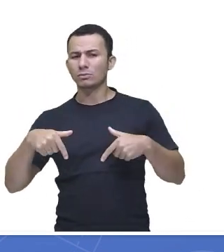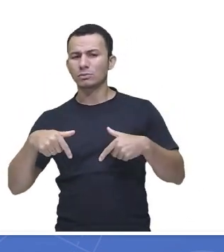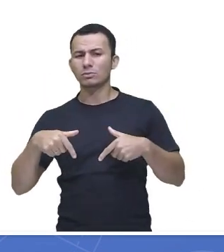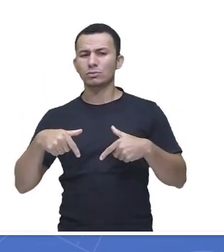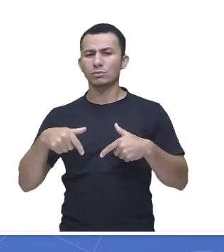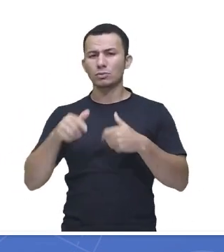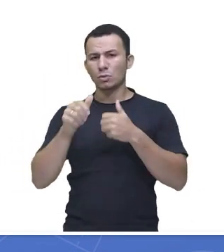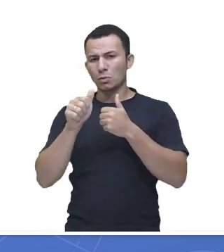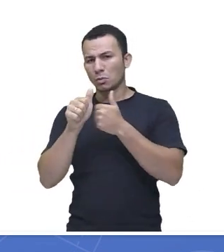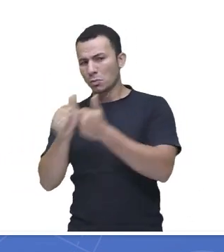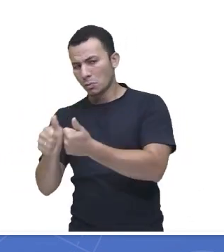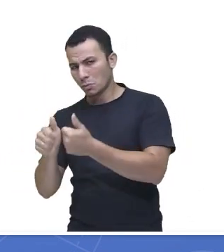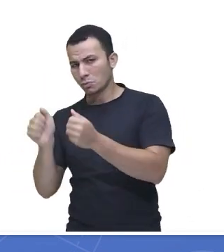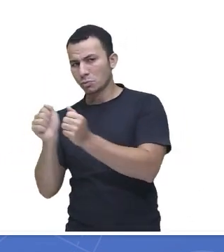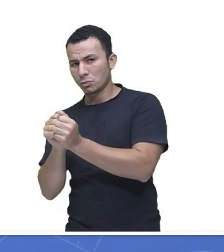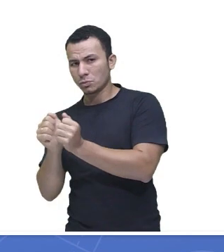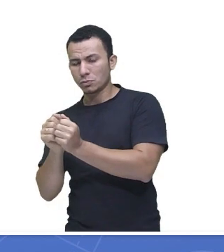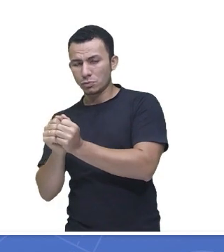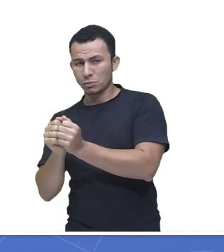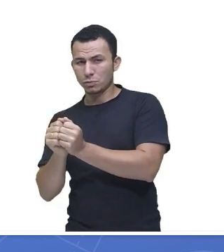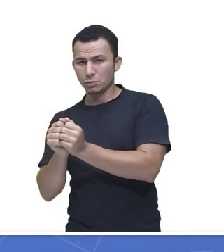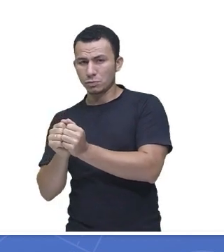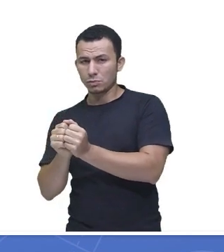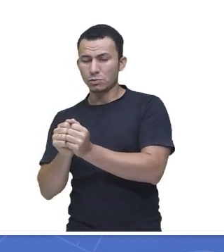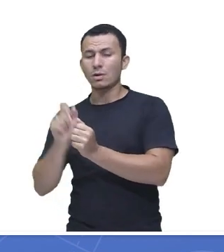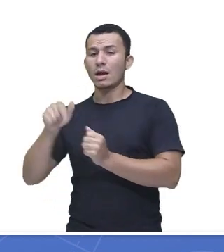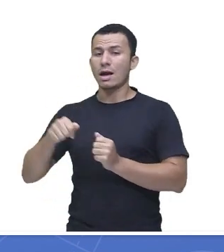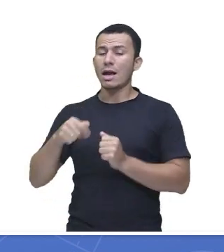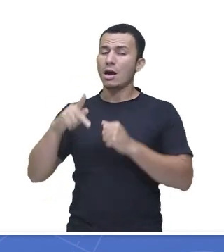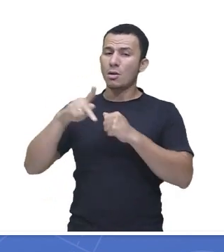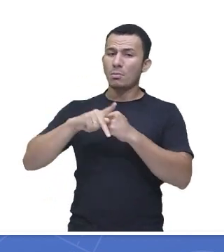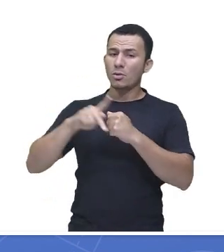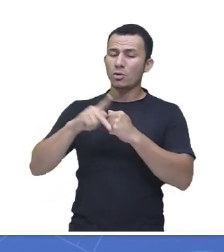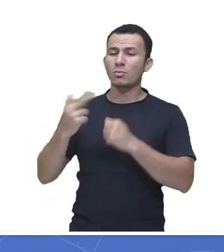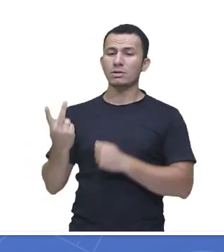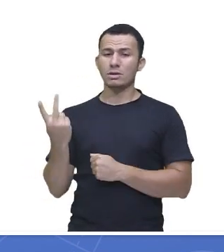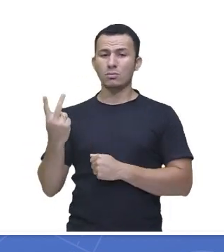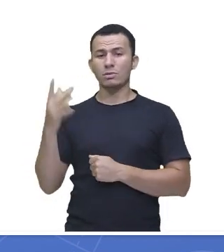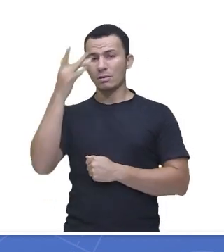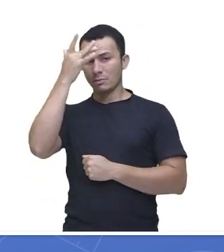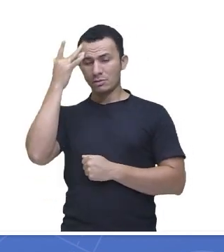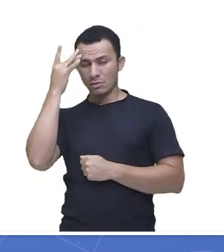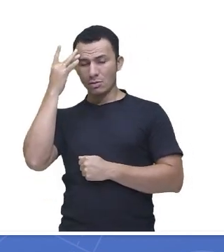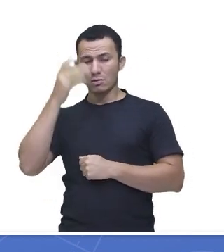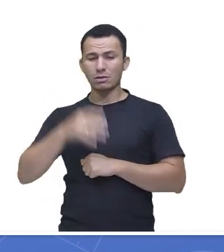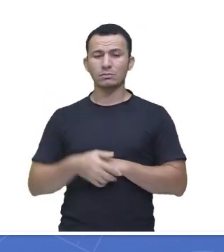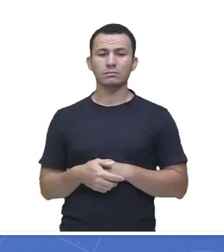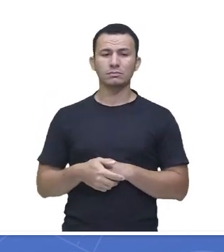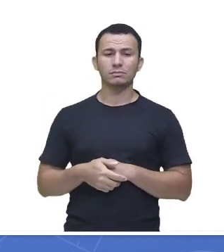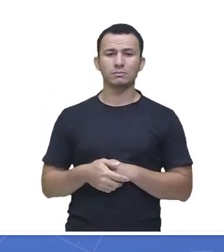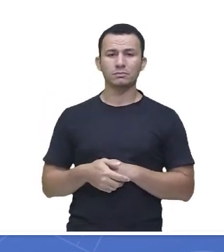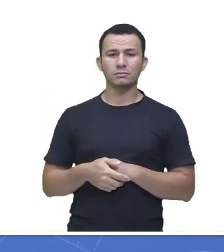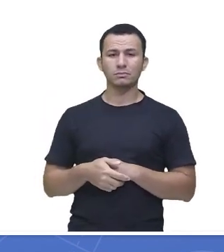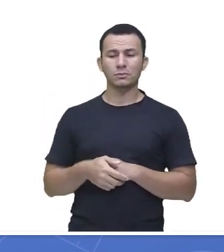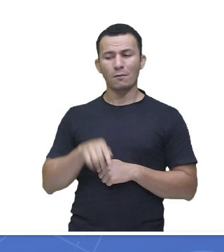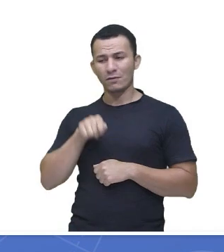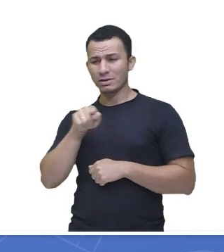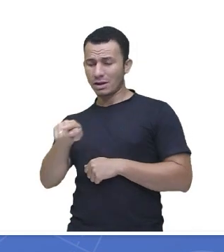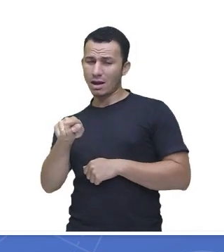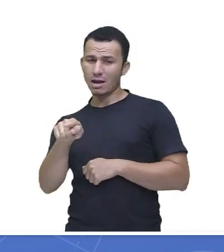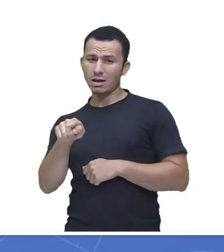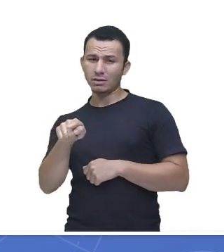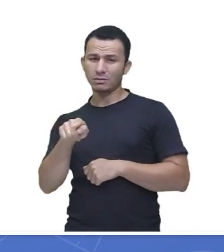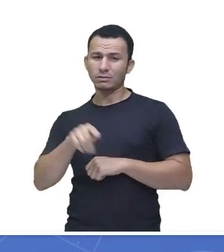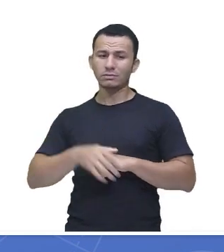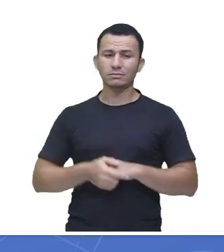O contigo é um oblíquo de segunda pessoa, então caberia aí. Com você, bom,